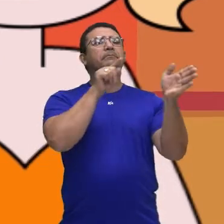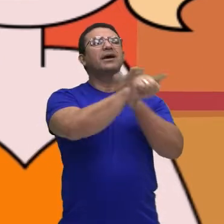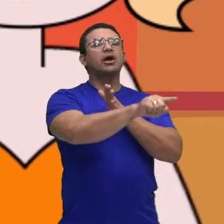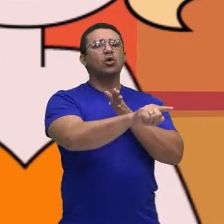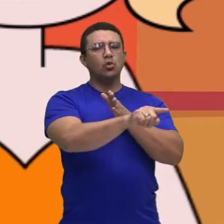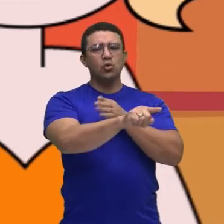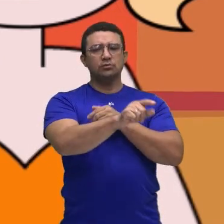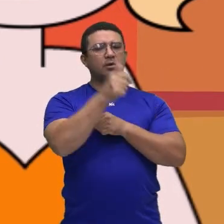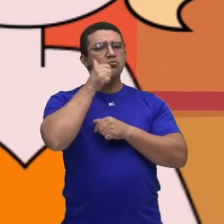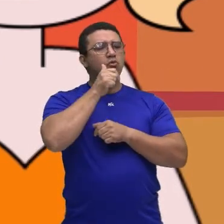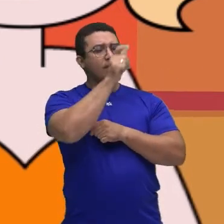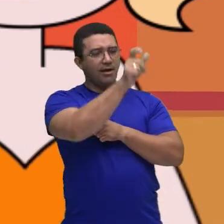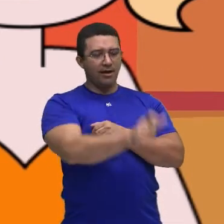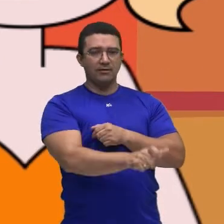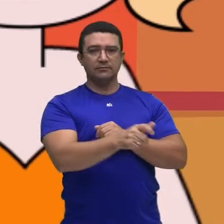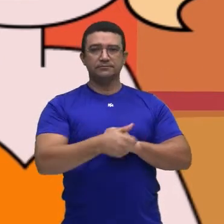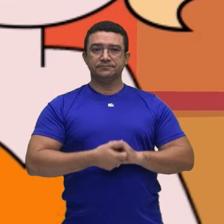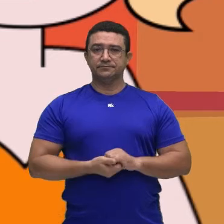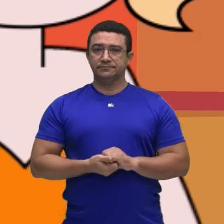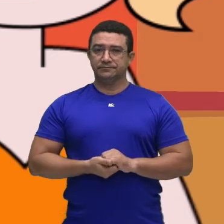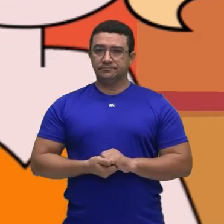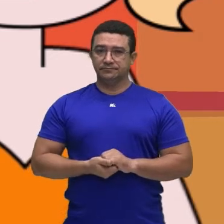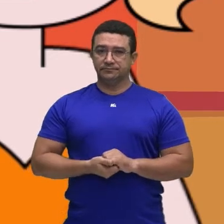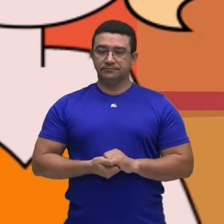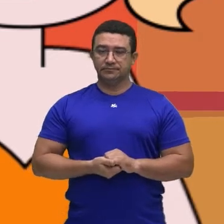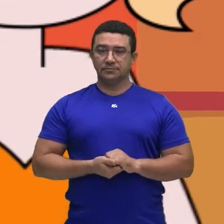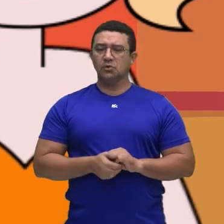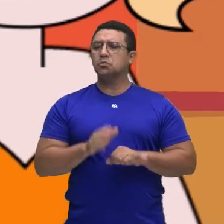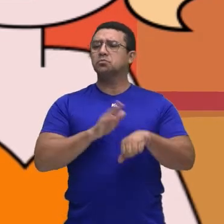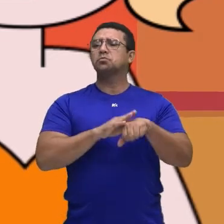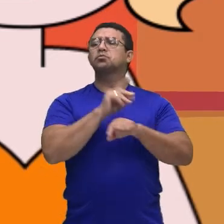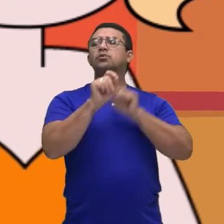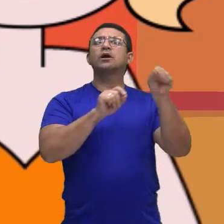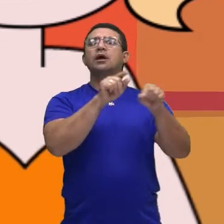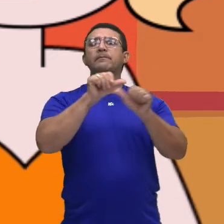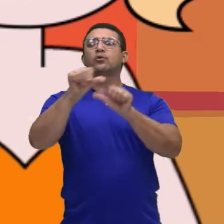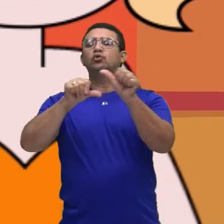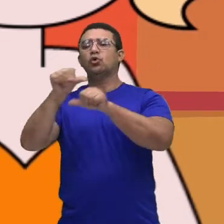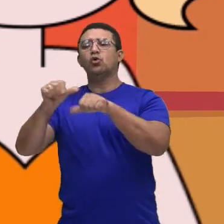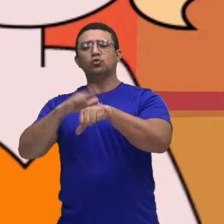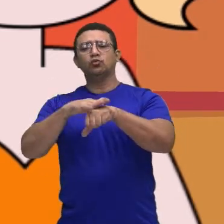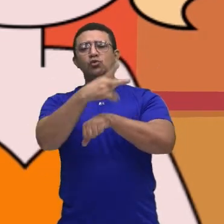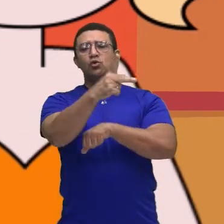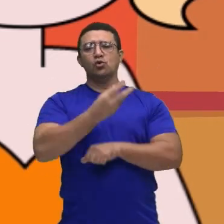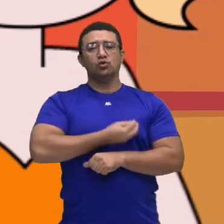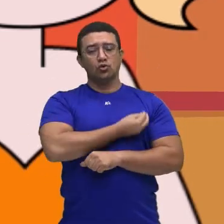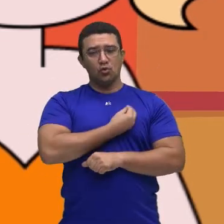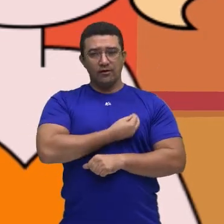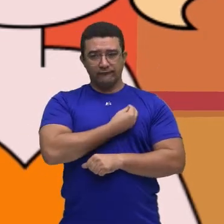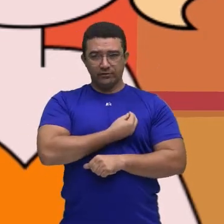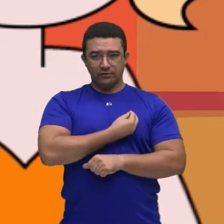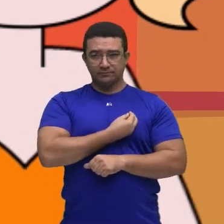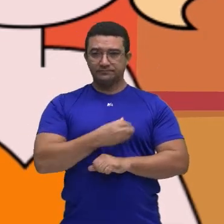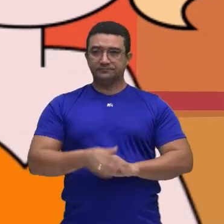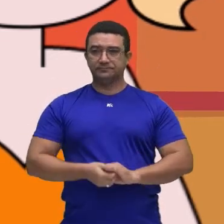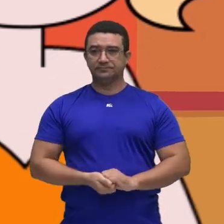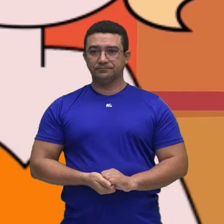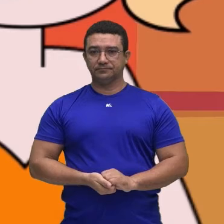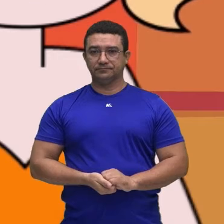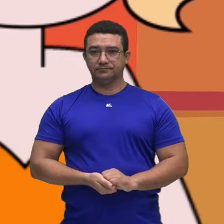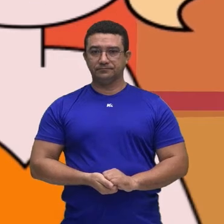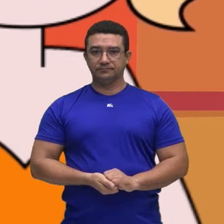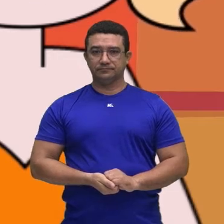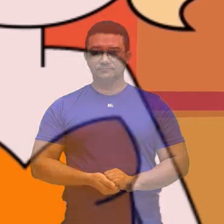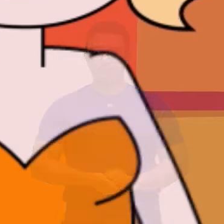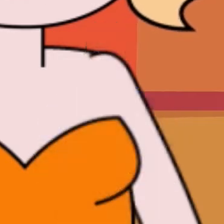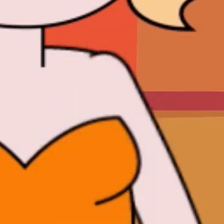nossa personagem, né, o que isso tem mudado na sua vida, e ela vai comentar respondendo a pergunta dele.